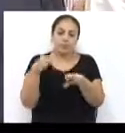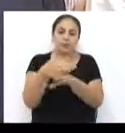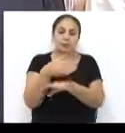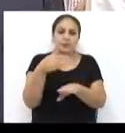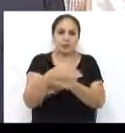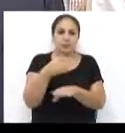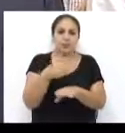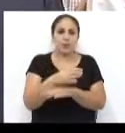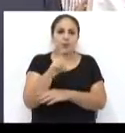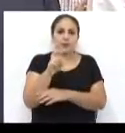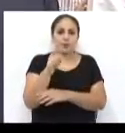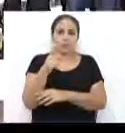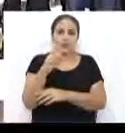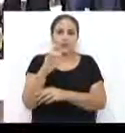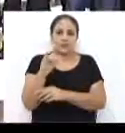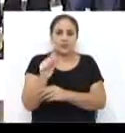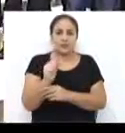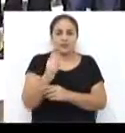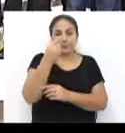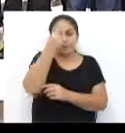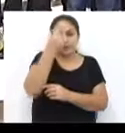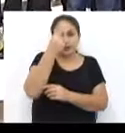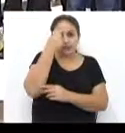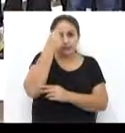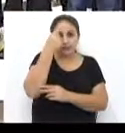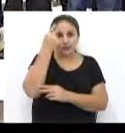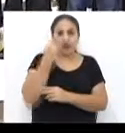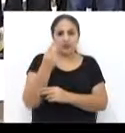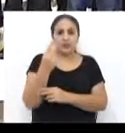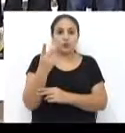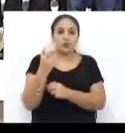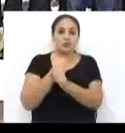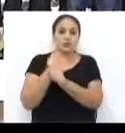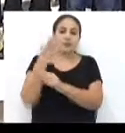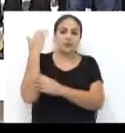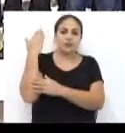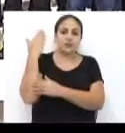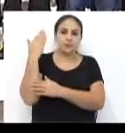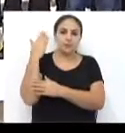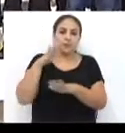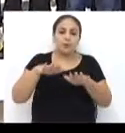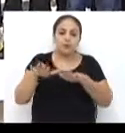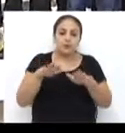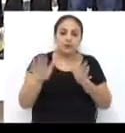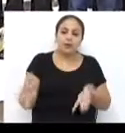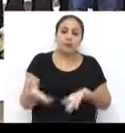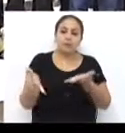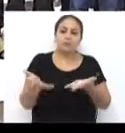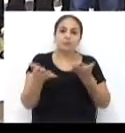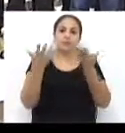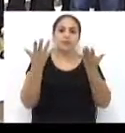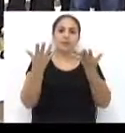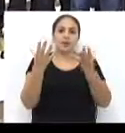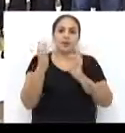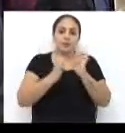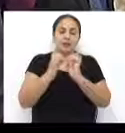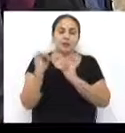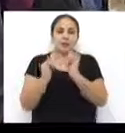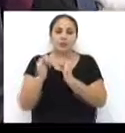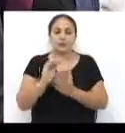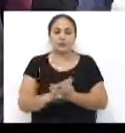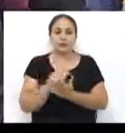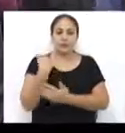a Expocisa. A ideia nasceu há 12 anos para fomentar o crescimento de empresas e indústrias. A